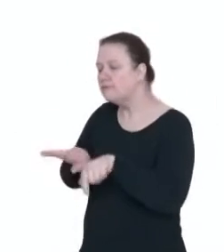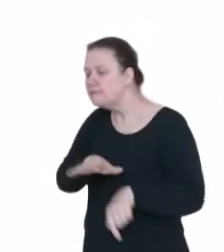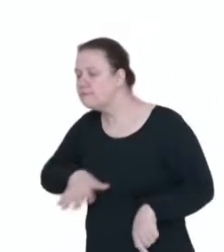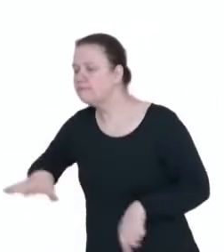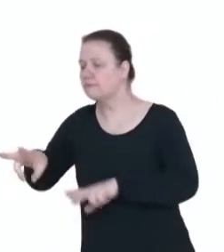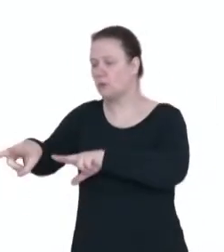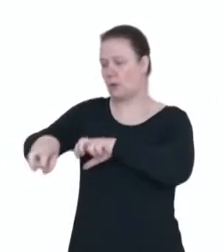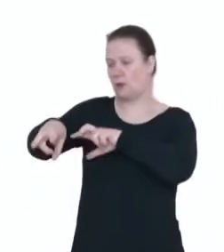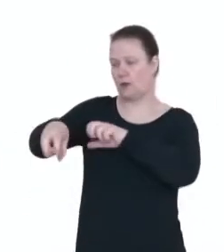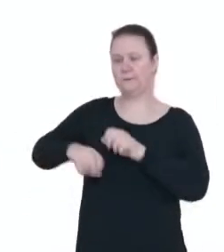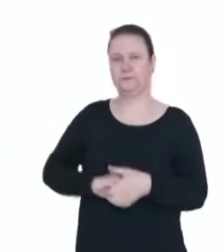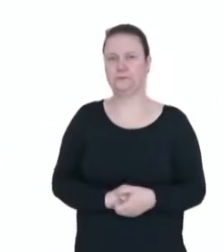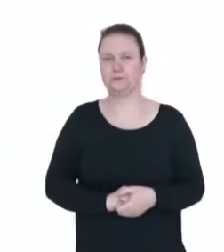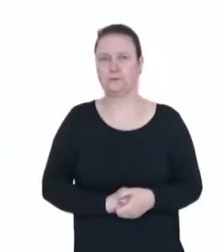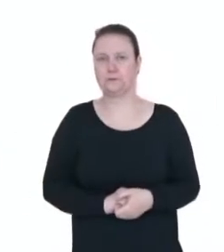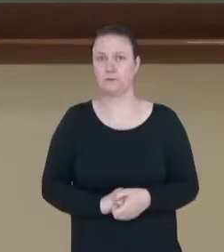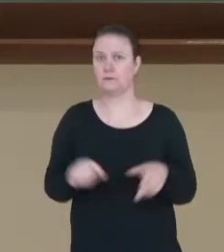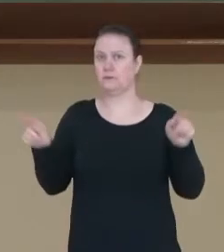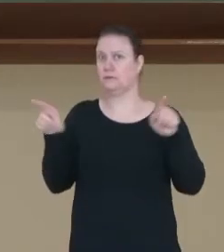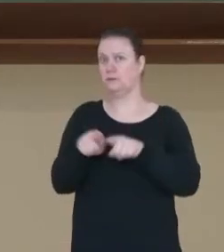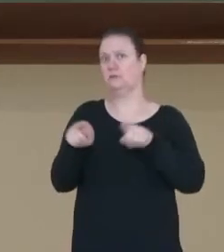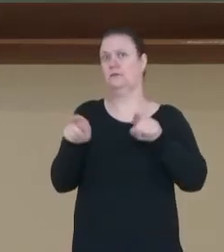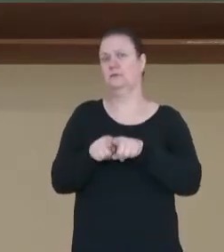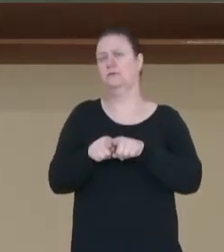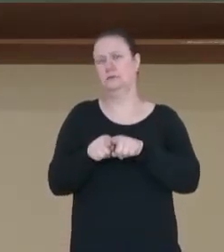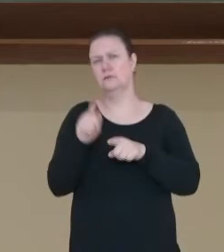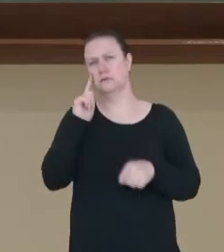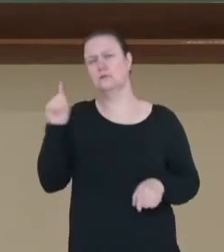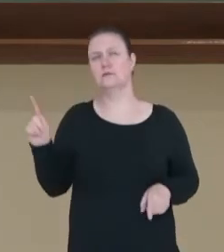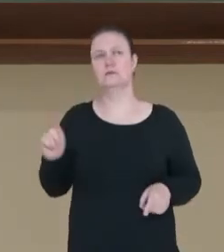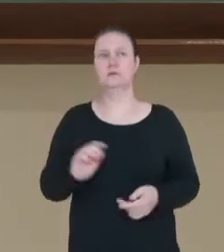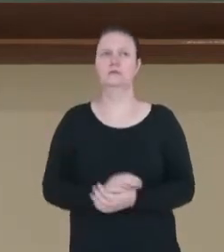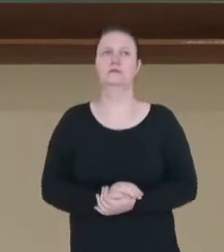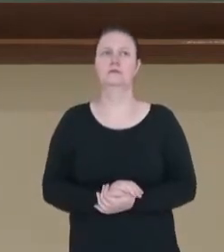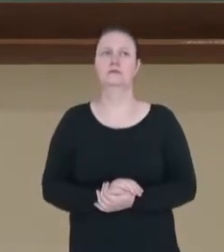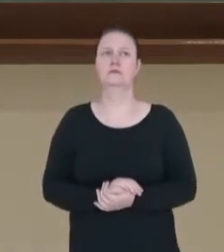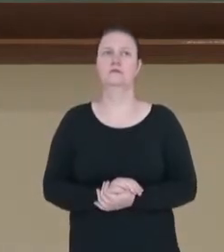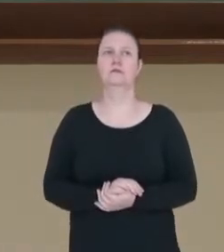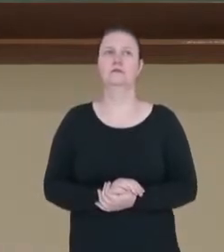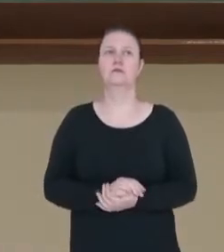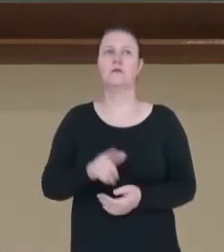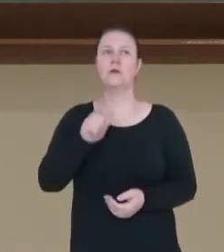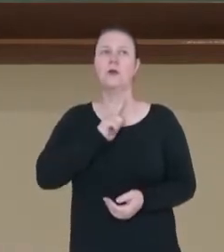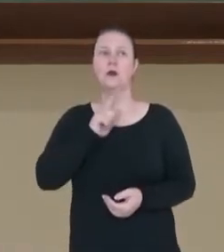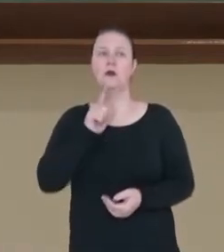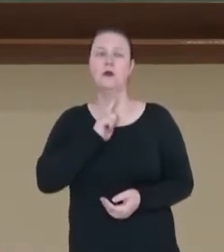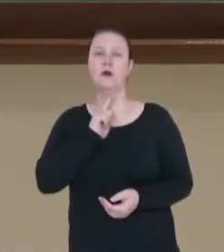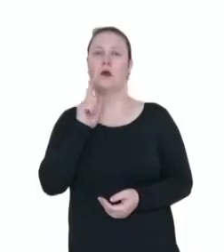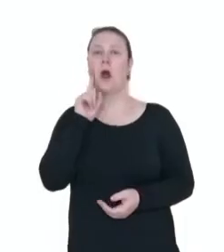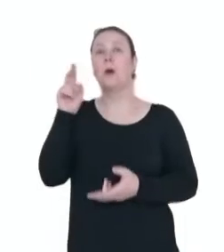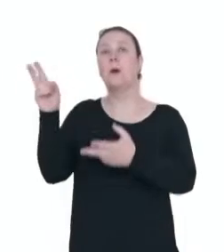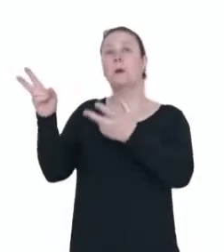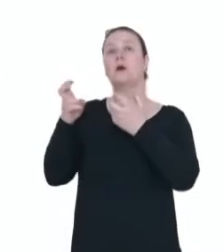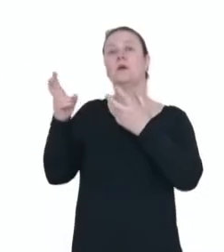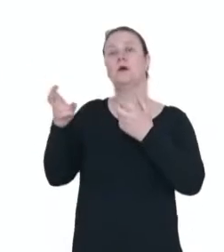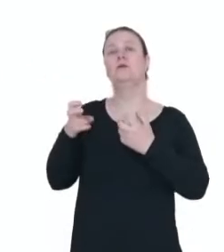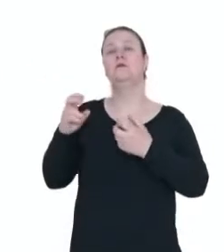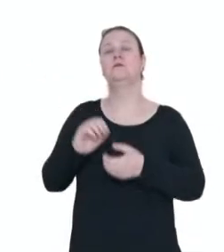aqui uma sequência, como se fosse um enredo. Na continuação, você tinha que ver, então,